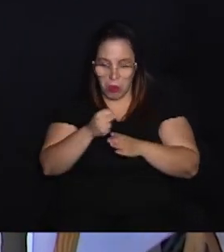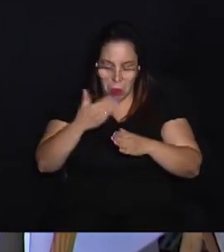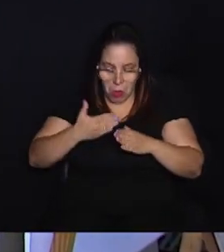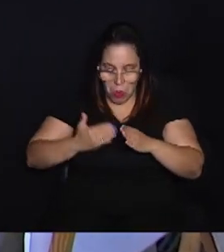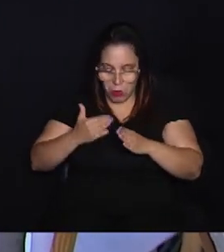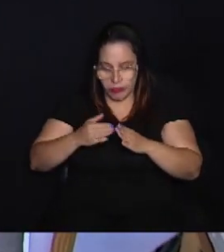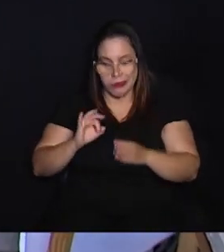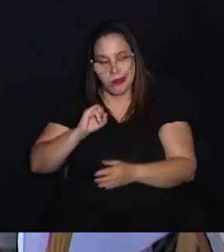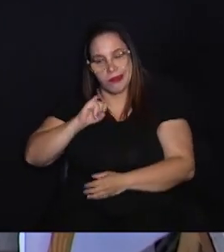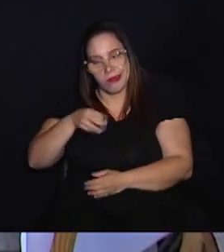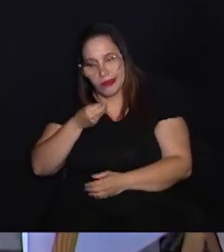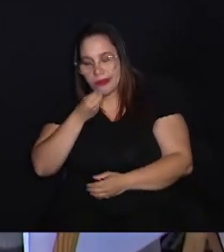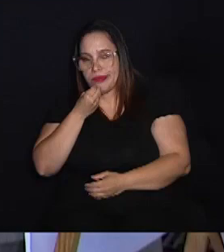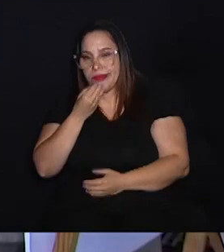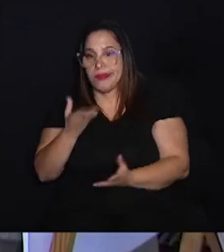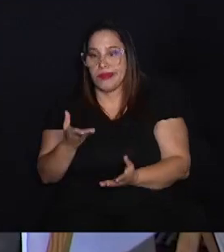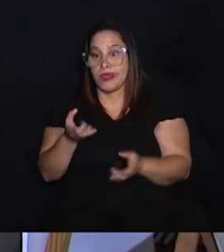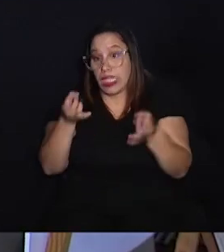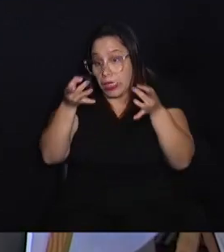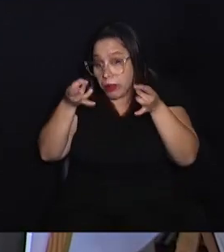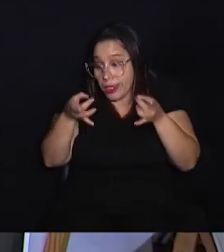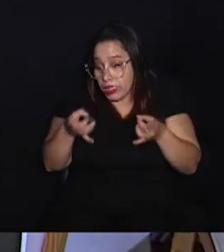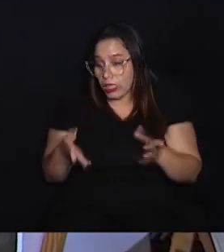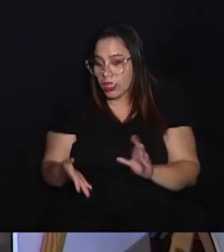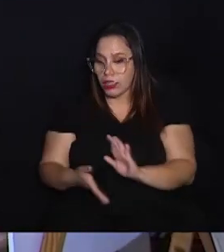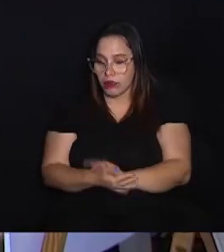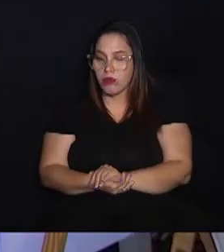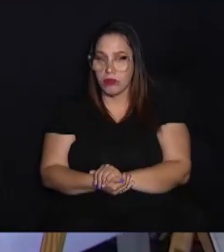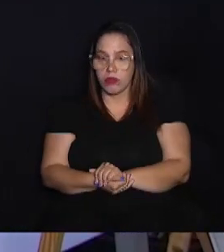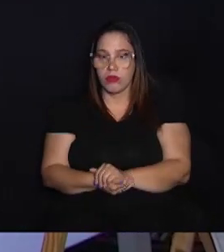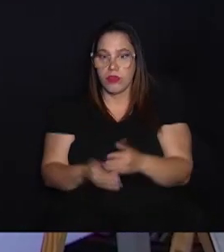já é uma oportunidade para eu poder me